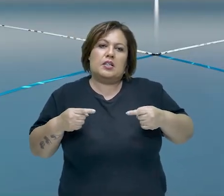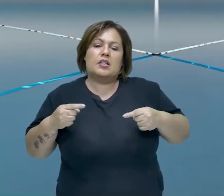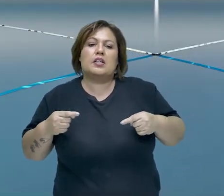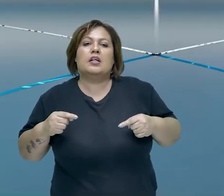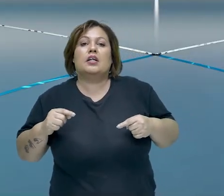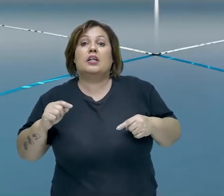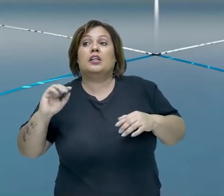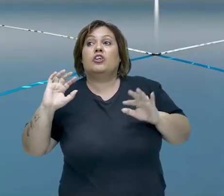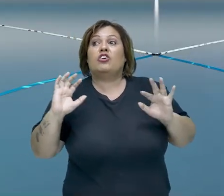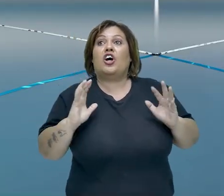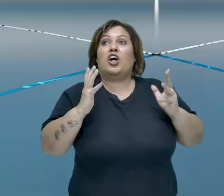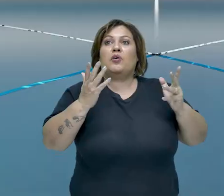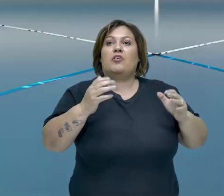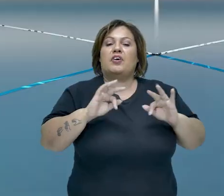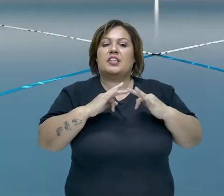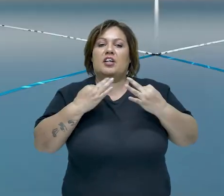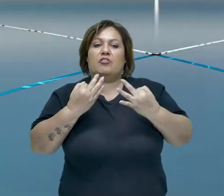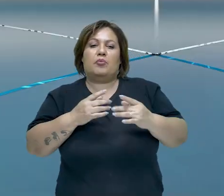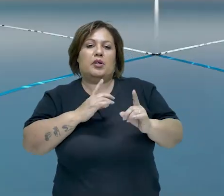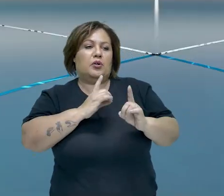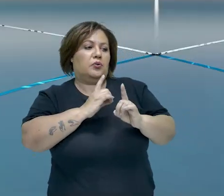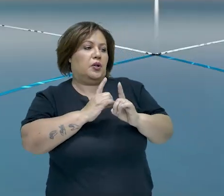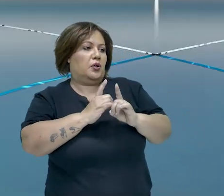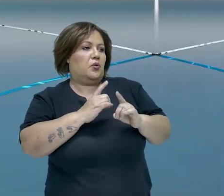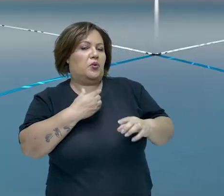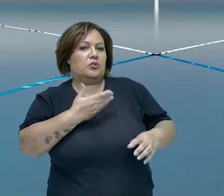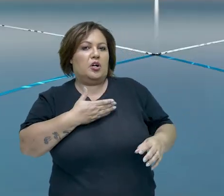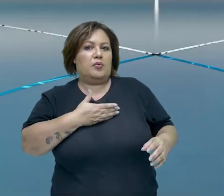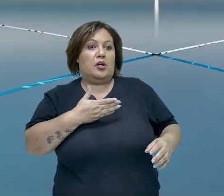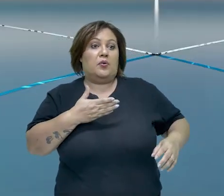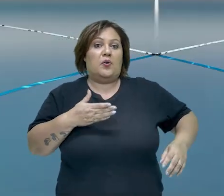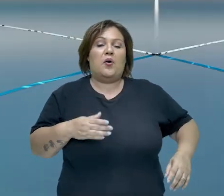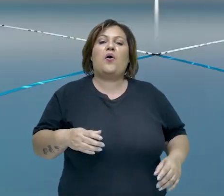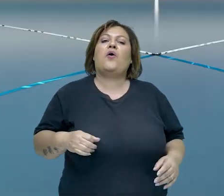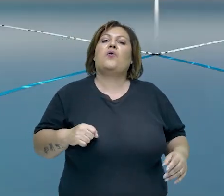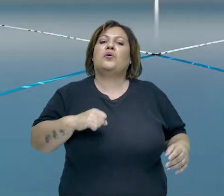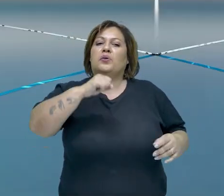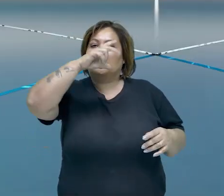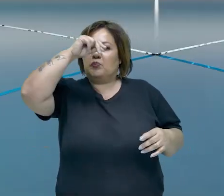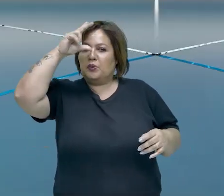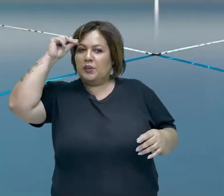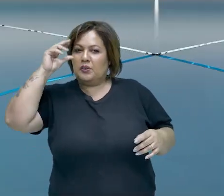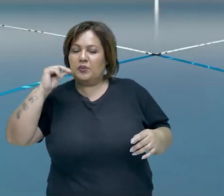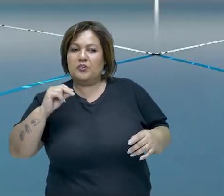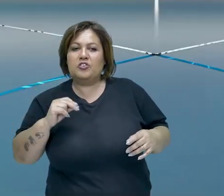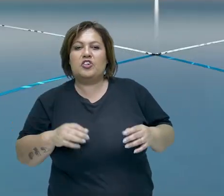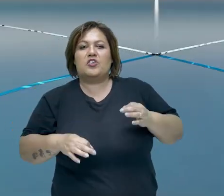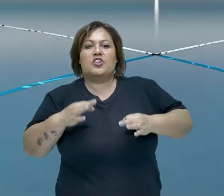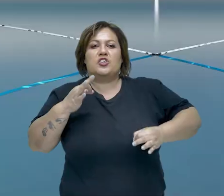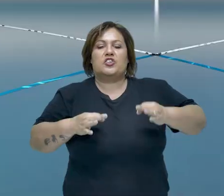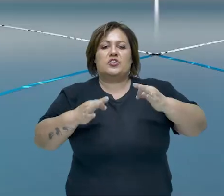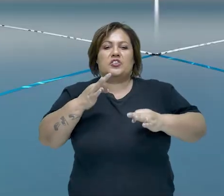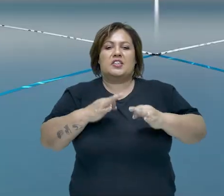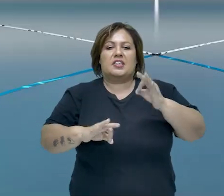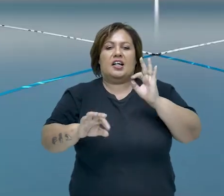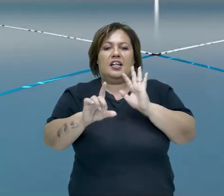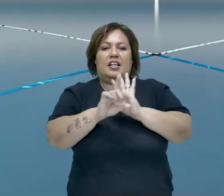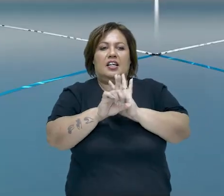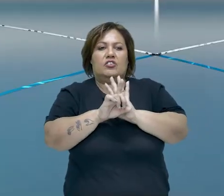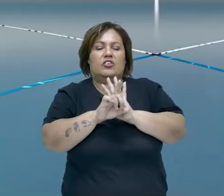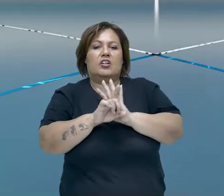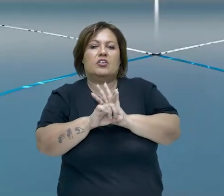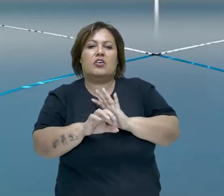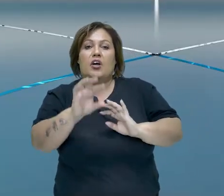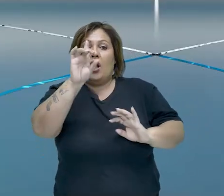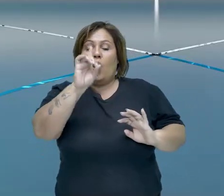festa de família, num encontro de amigos ou na esfera dos poderes executivo, legislativo e judiciário. O direito de